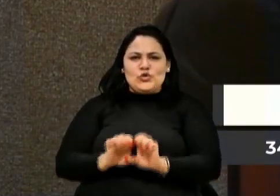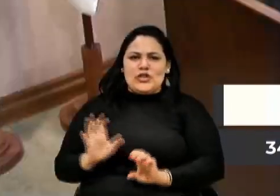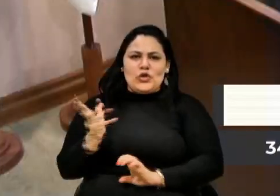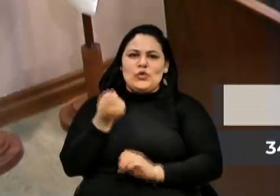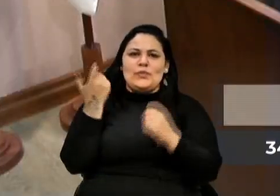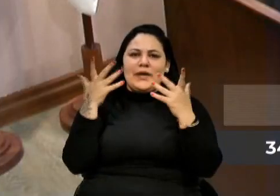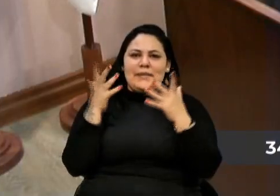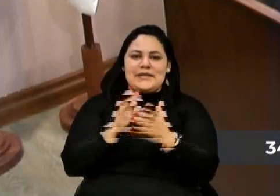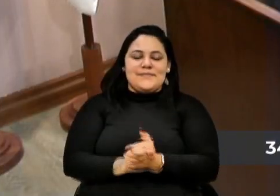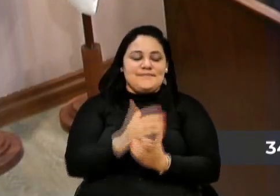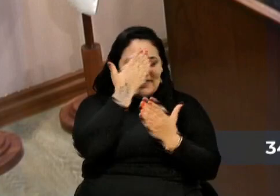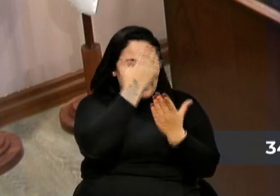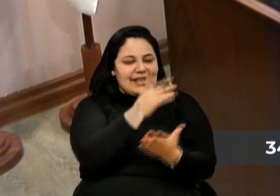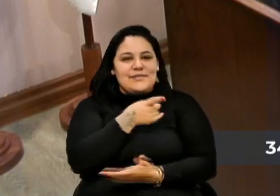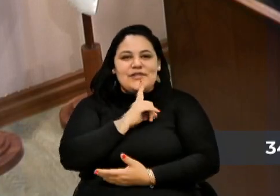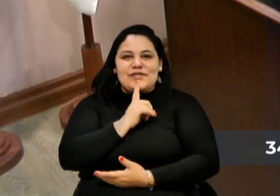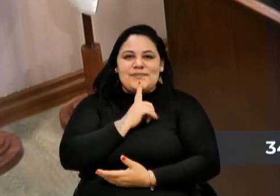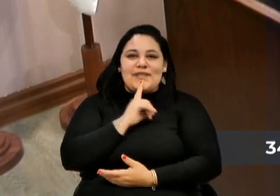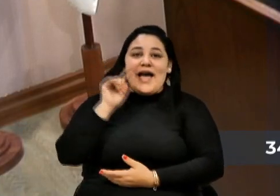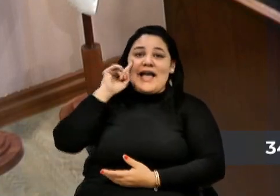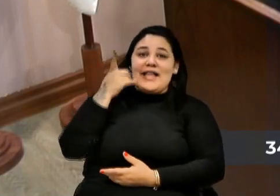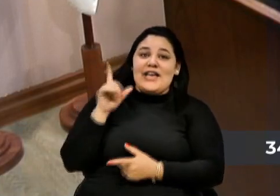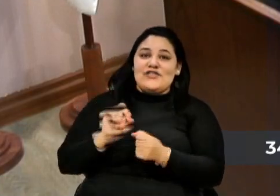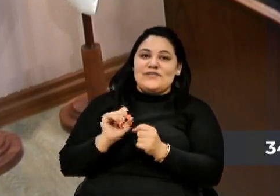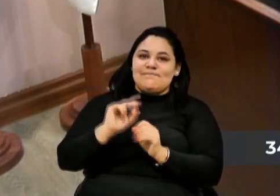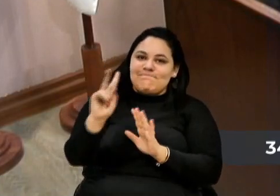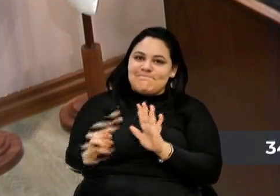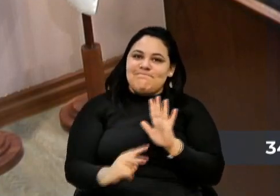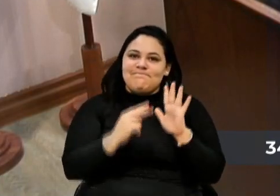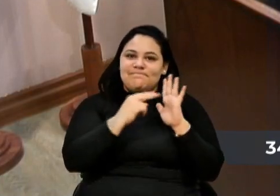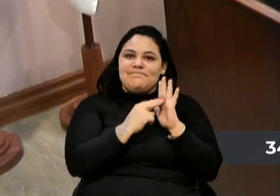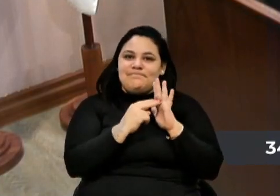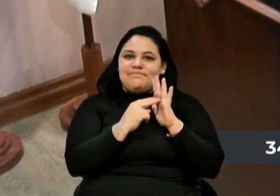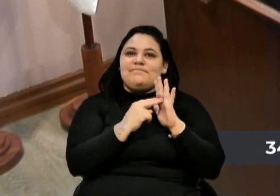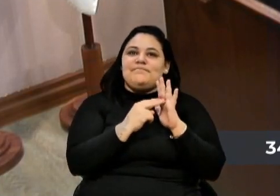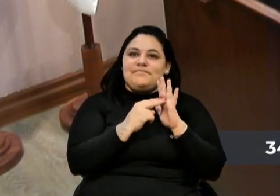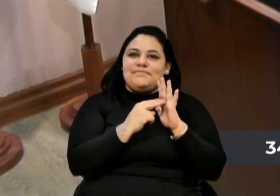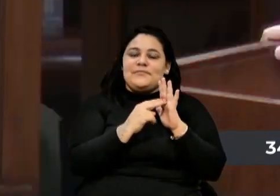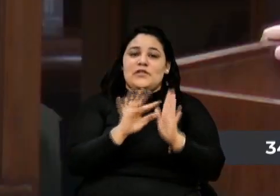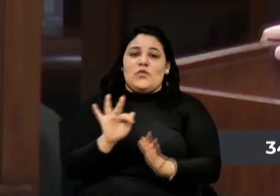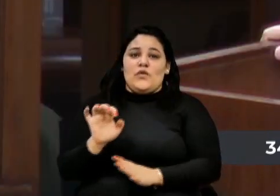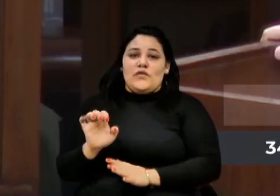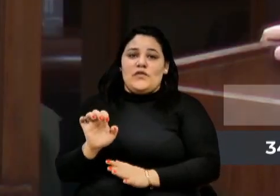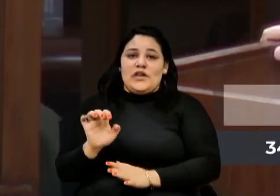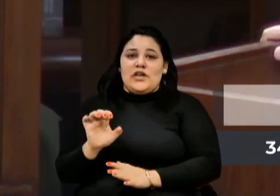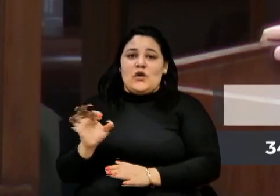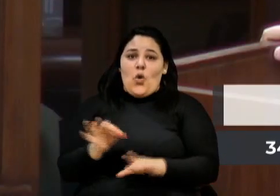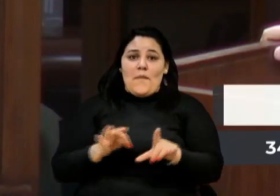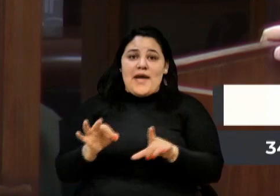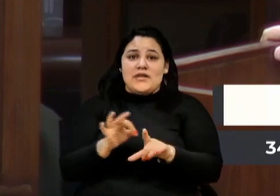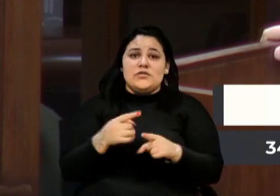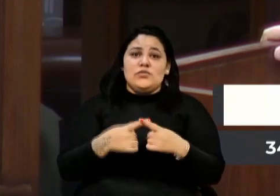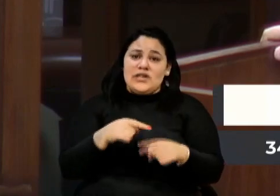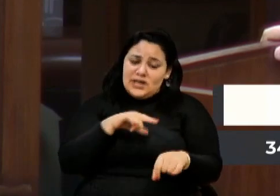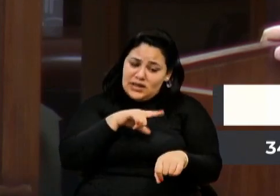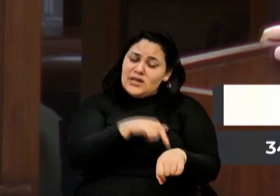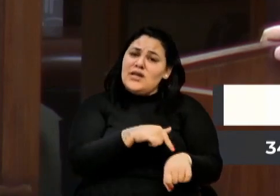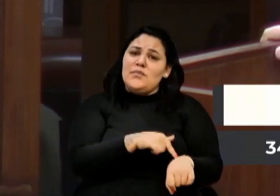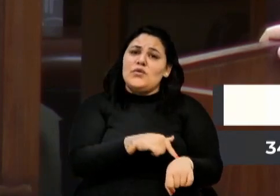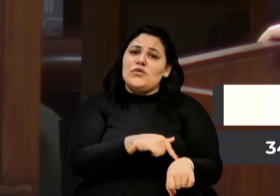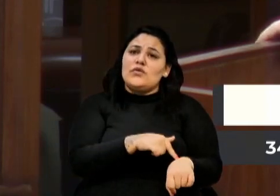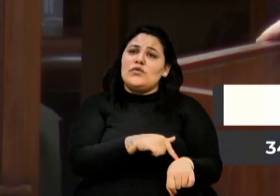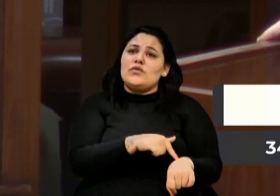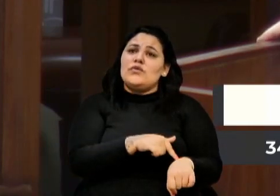vereador Meneguzzi. E a ideia de fazer esse alerta hoje aqui, com os dados da FEComércio, inclusive, é porque tem tempo. Né? Tem